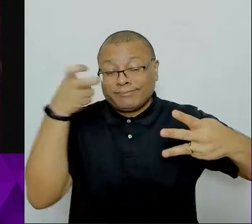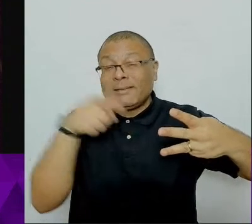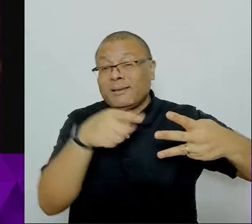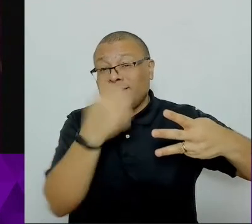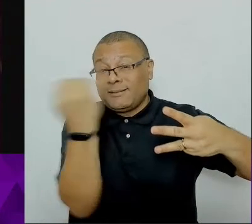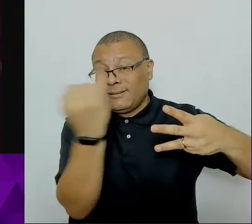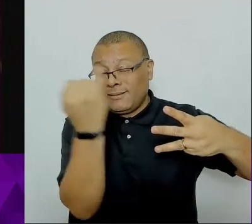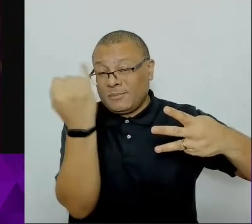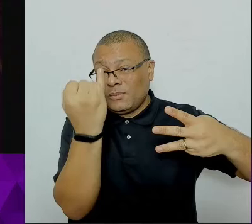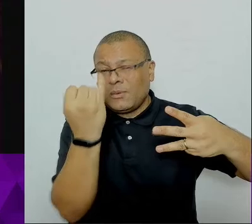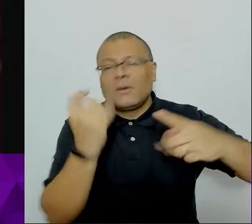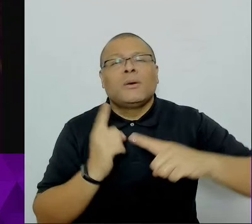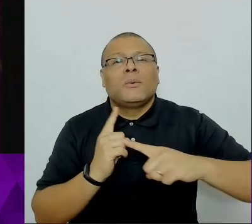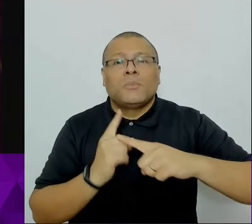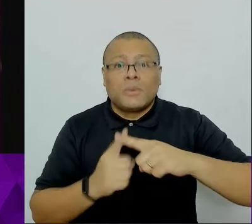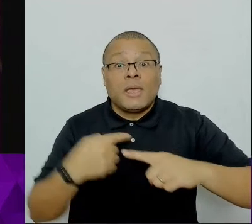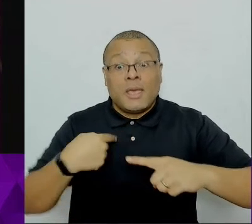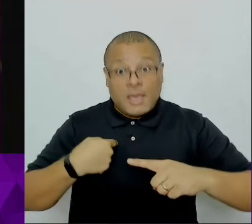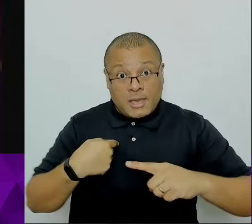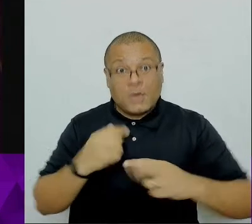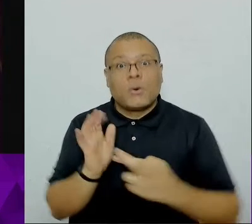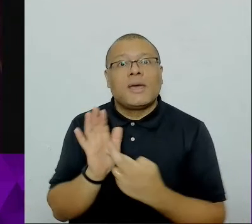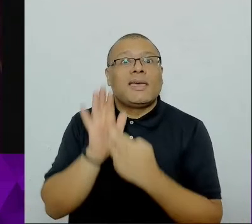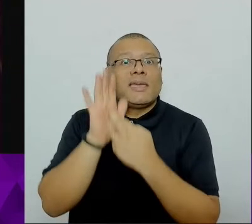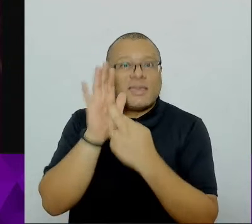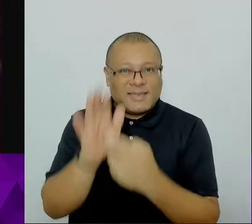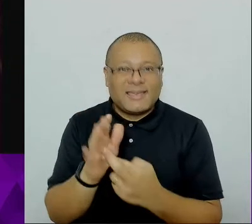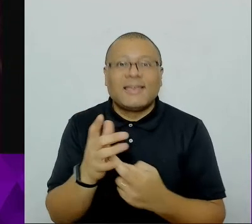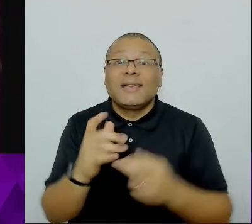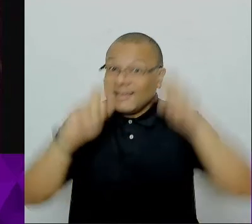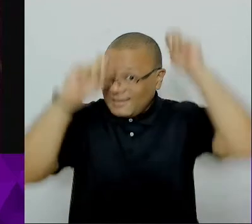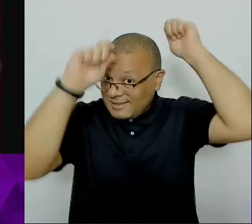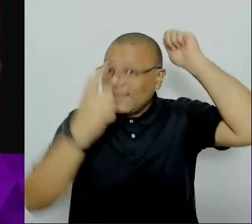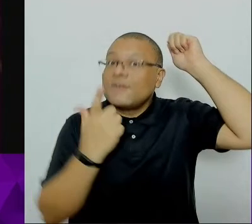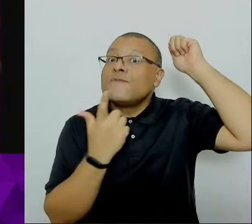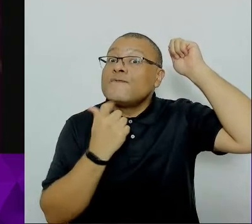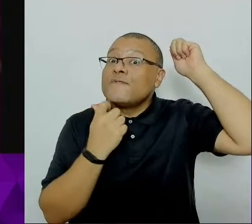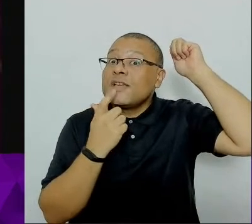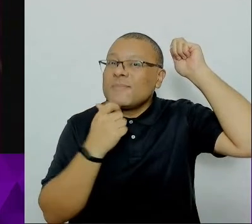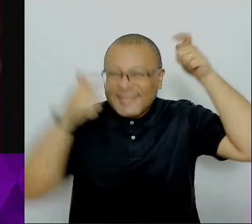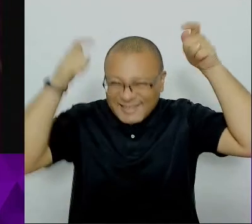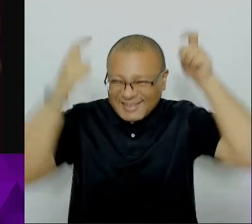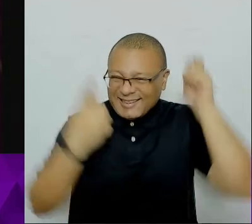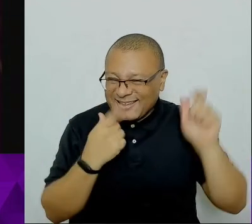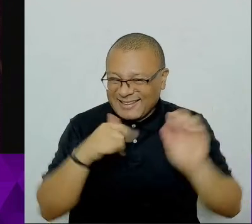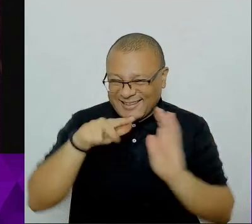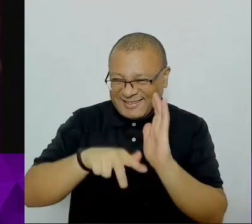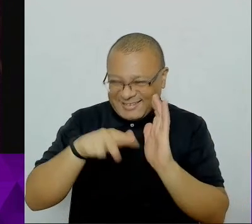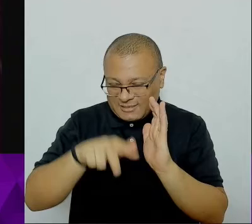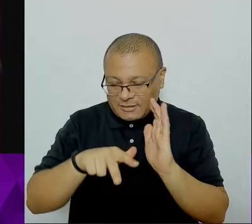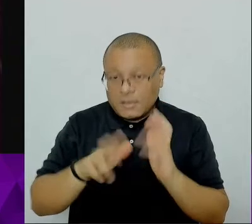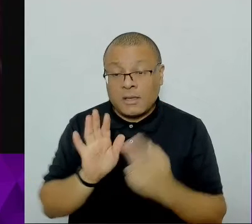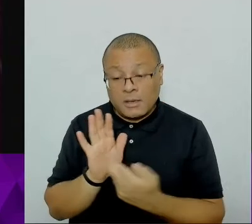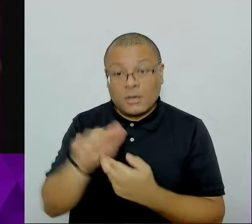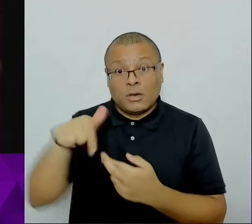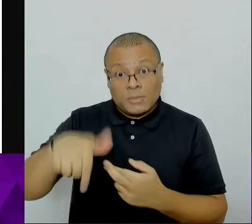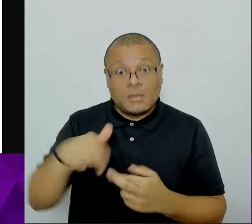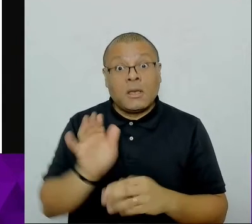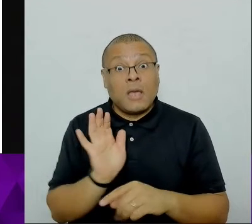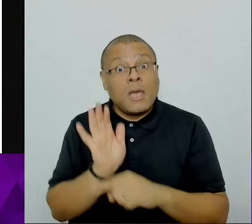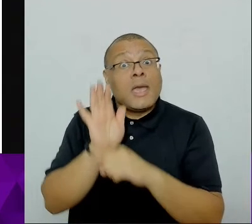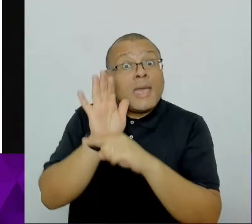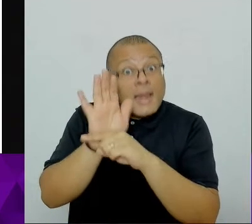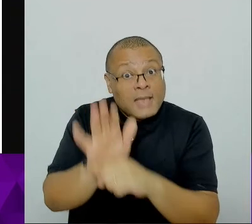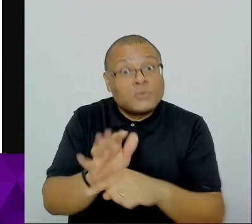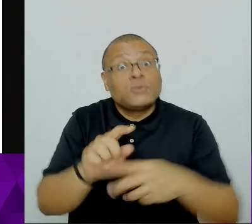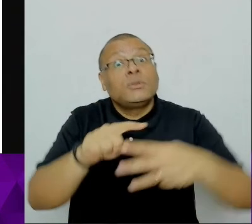porque sim, como representante da Red Hat hoje aqui, eu entendo que a Red Hat ajuda a gente também em muitos desses